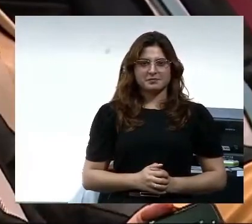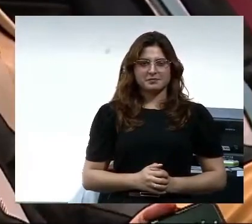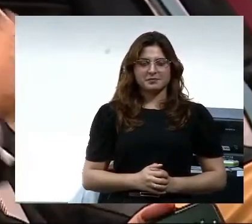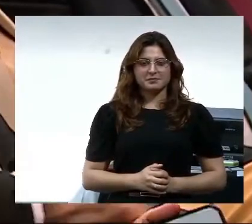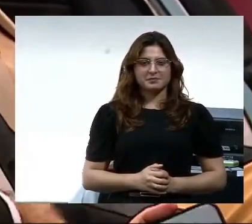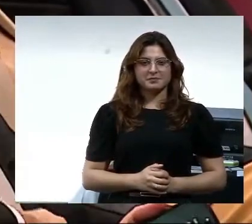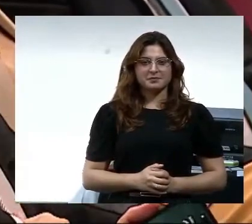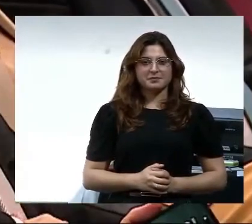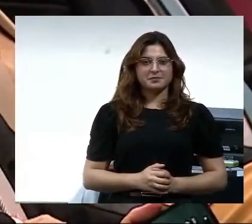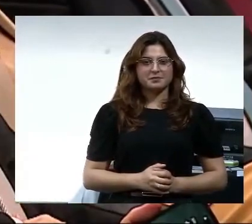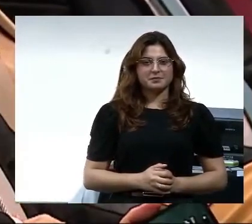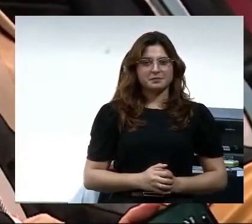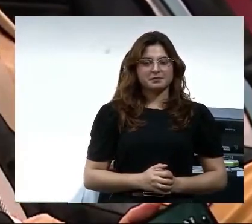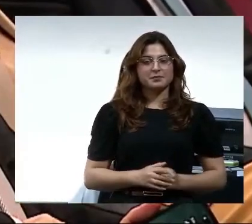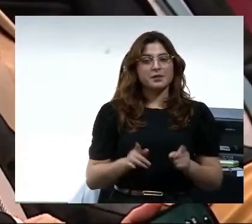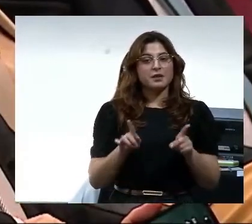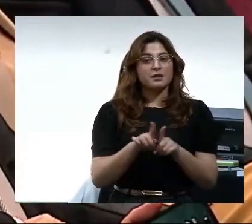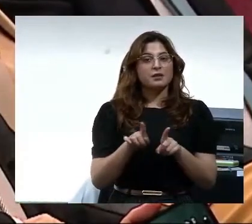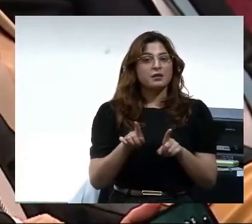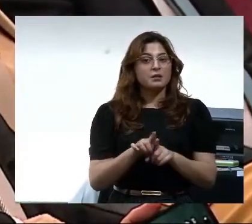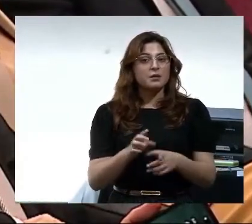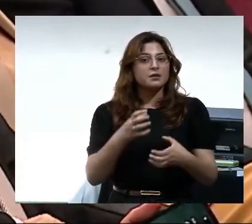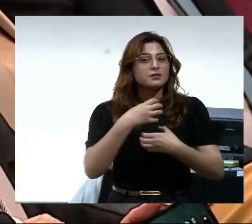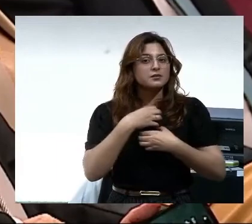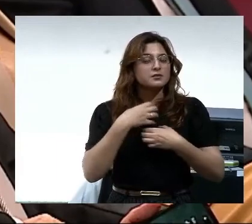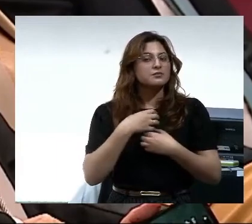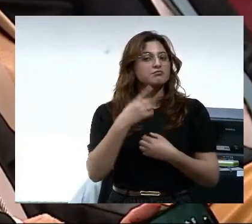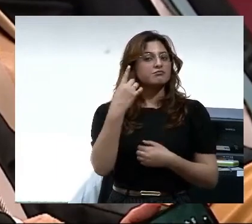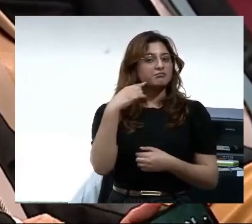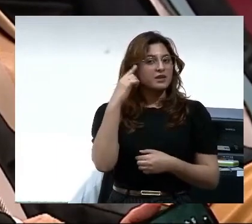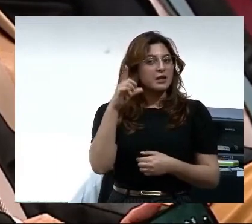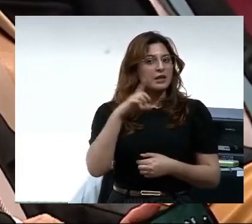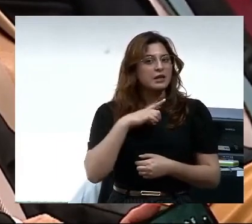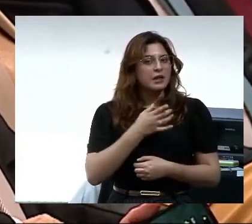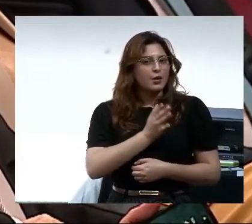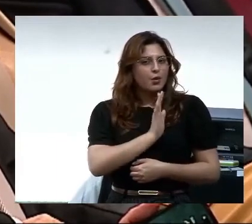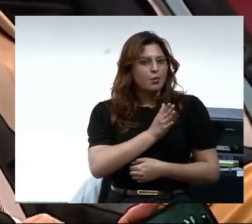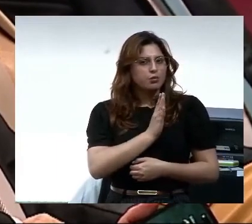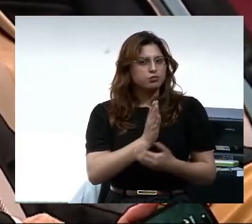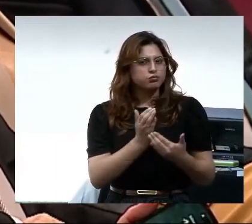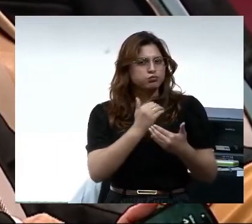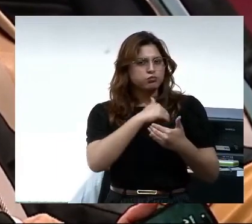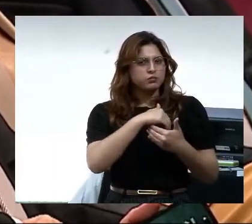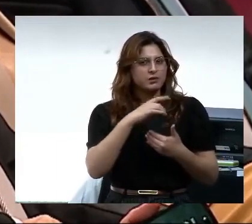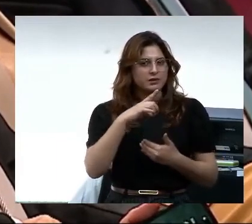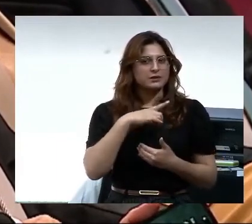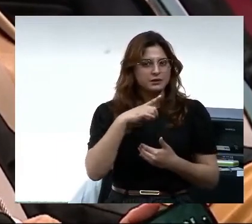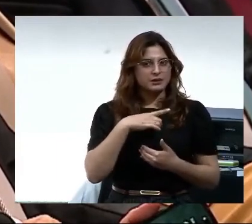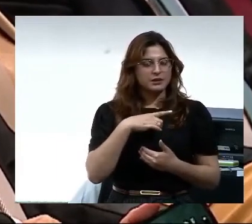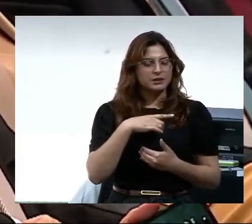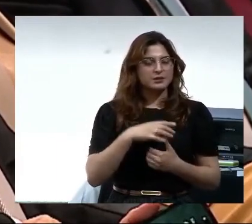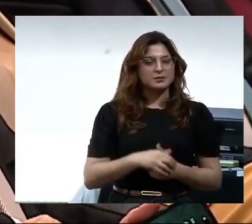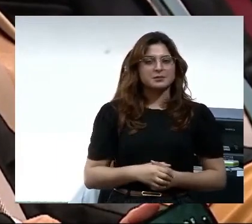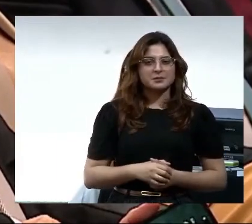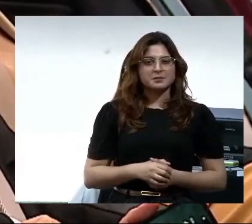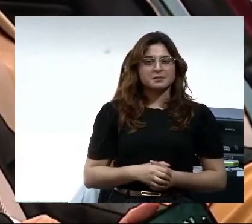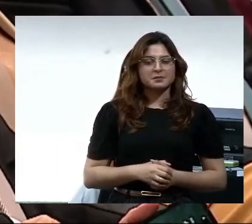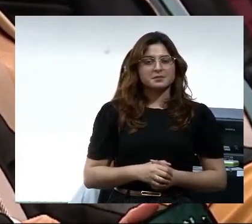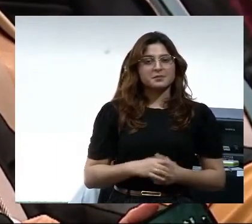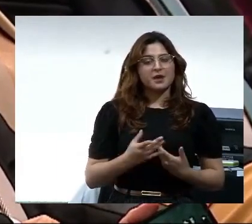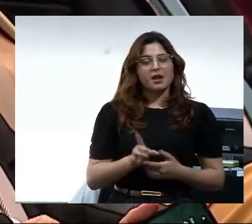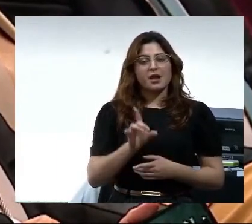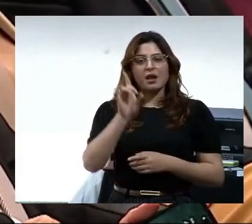e o espírito de advogado que o senhor ainda carrega em seu coração, esta grandiosa vitória, que Deus